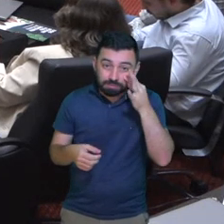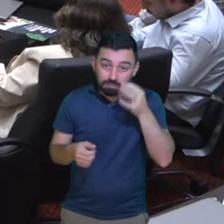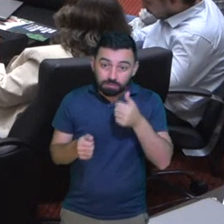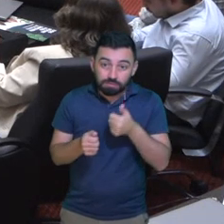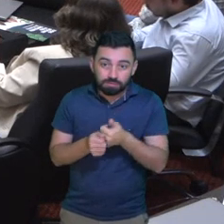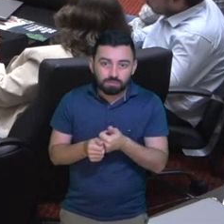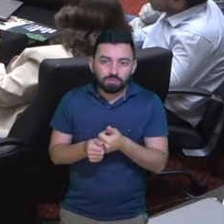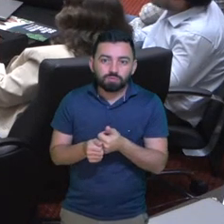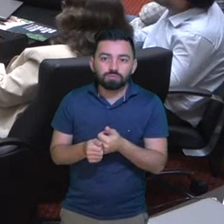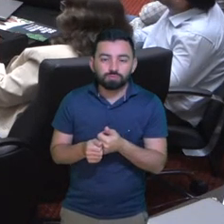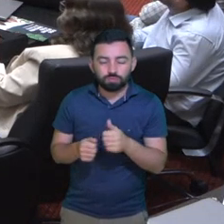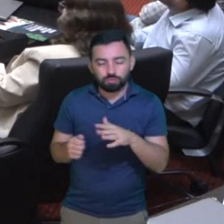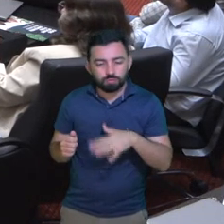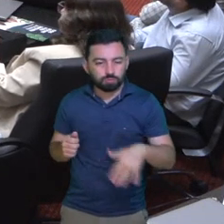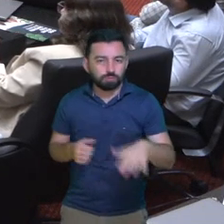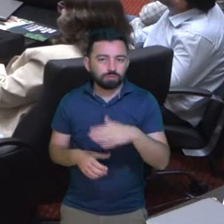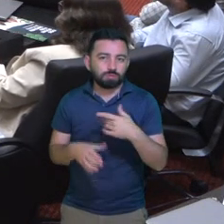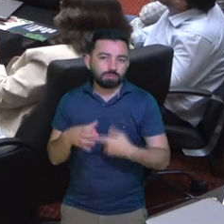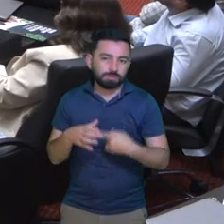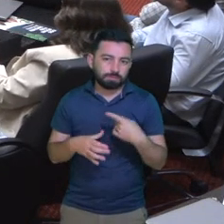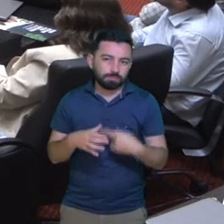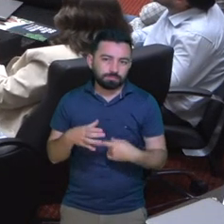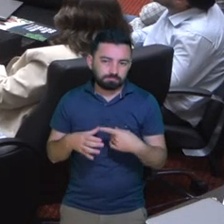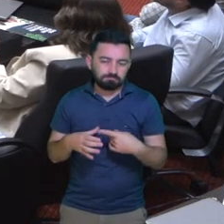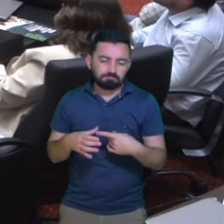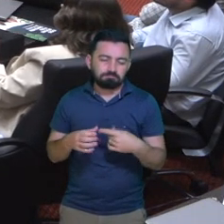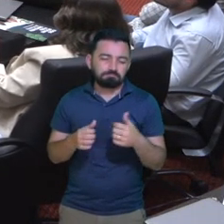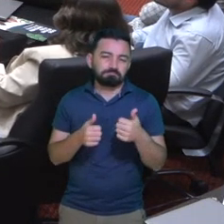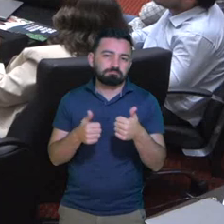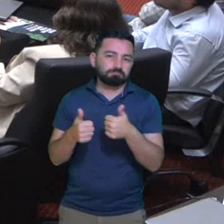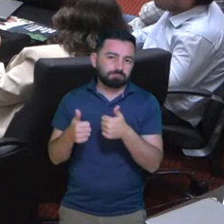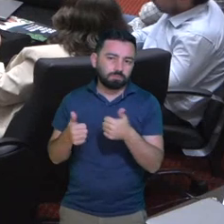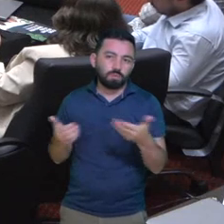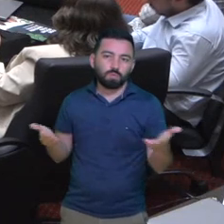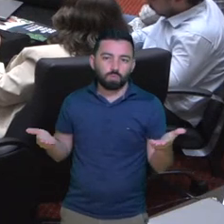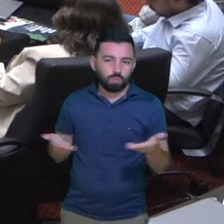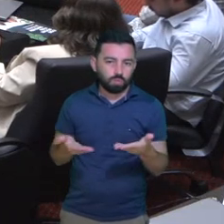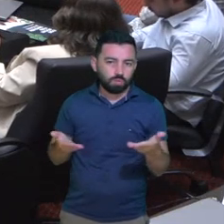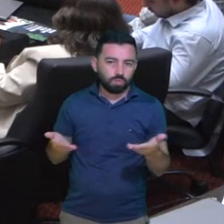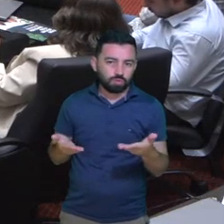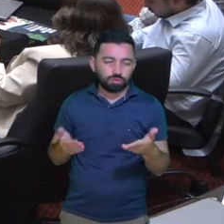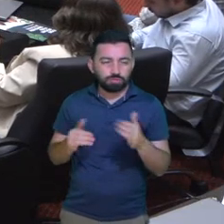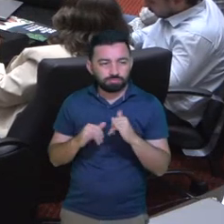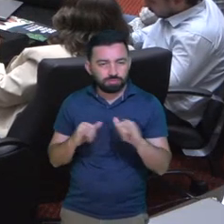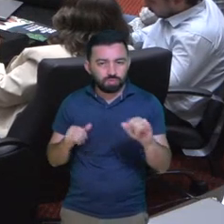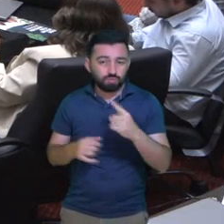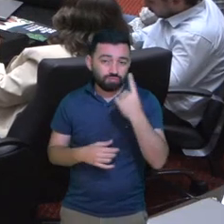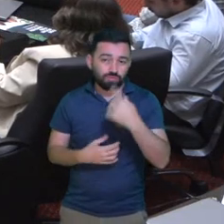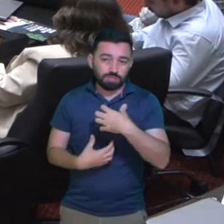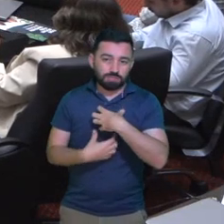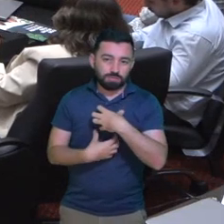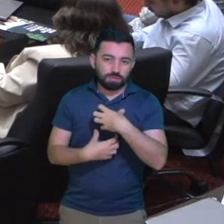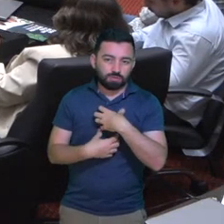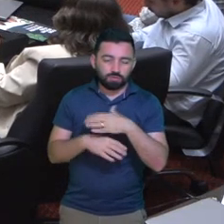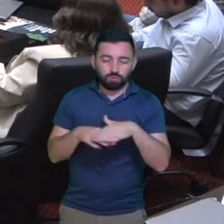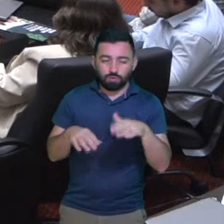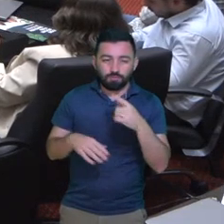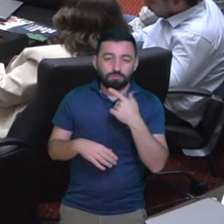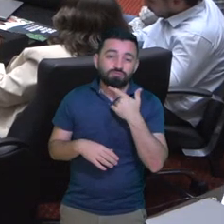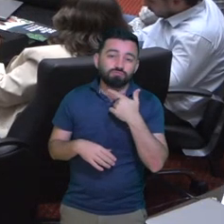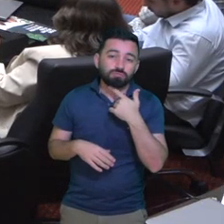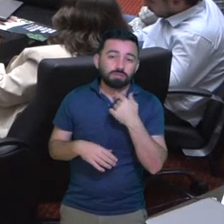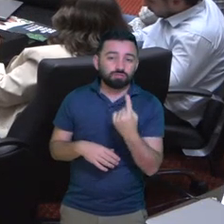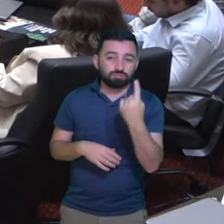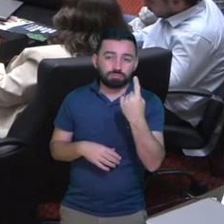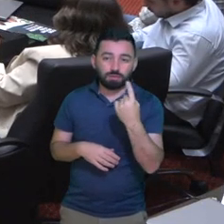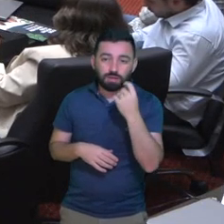eh das duas comissões dois comitês bacana mas hoje é uma manifestação de um sentimento de uma de um desejo que eu acho